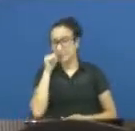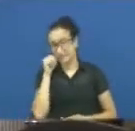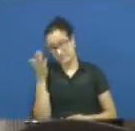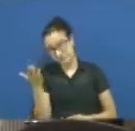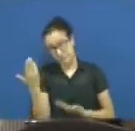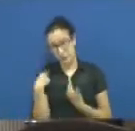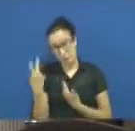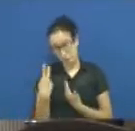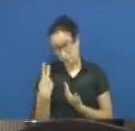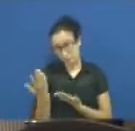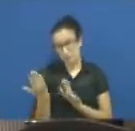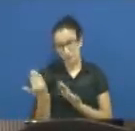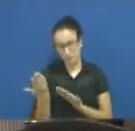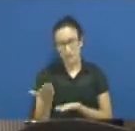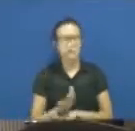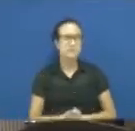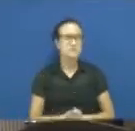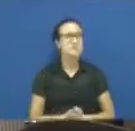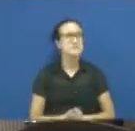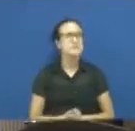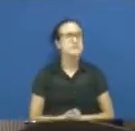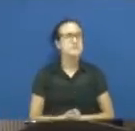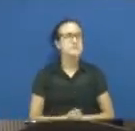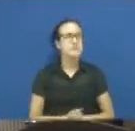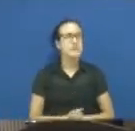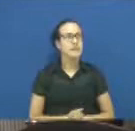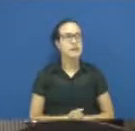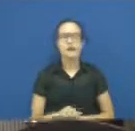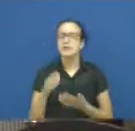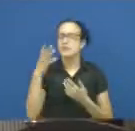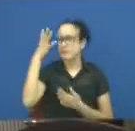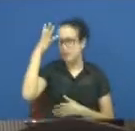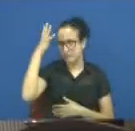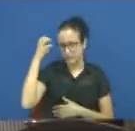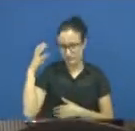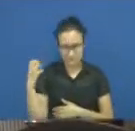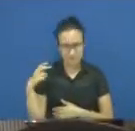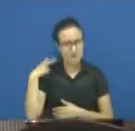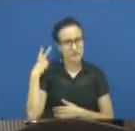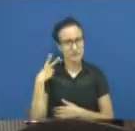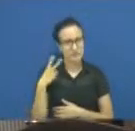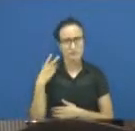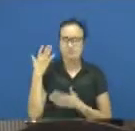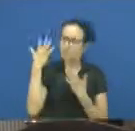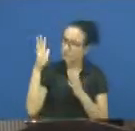Bom, na verdade, aqui eu tenho que parabenizar a vereadora Lu Bogo pela propositura.